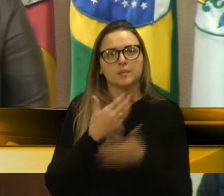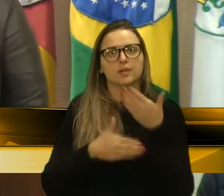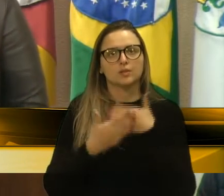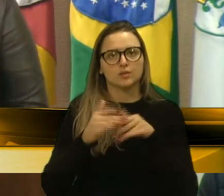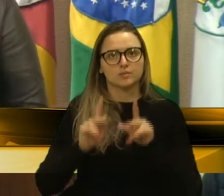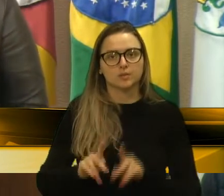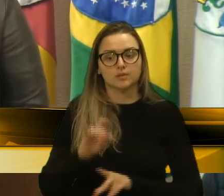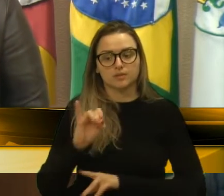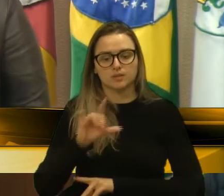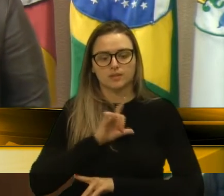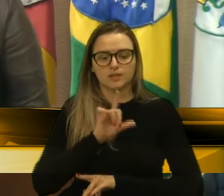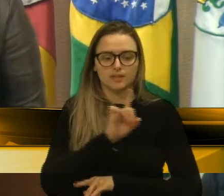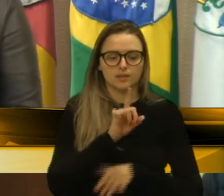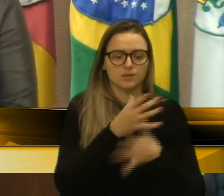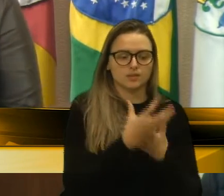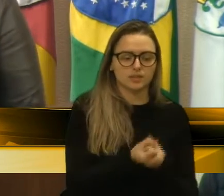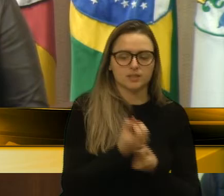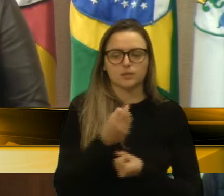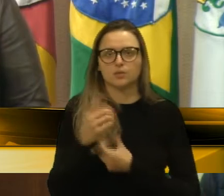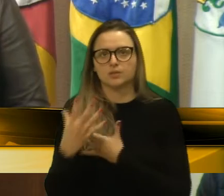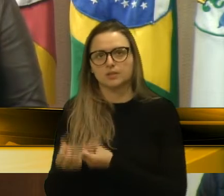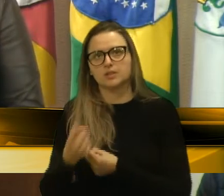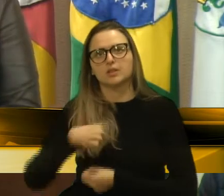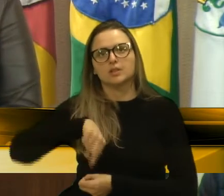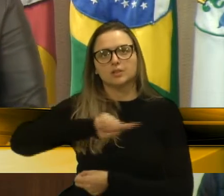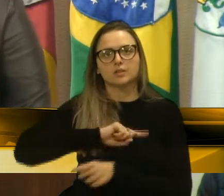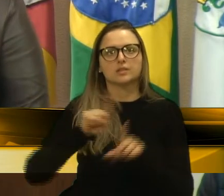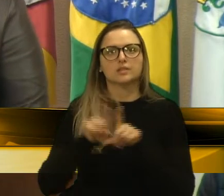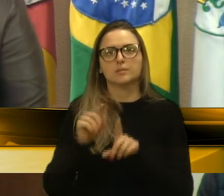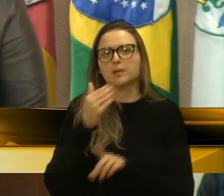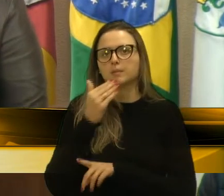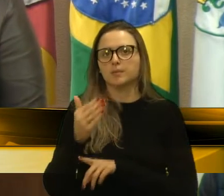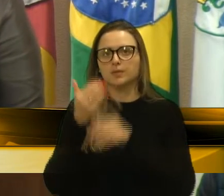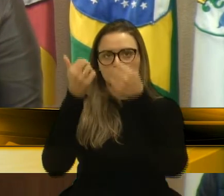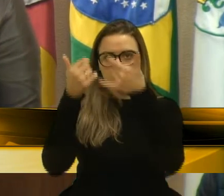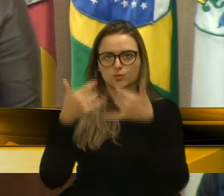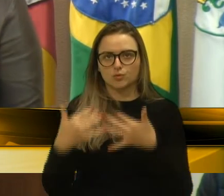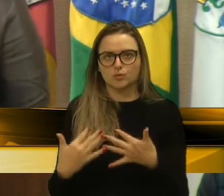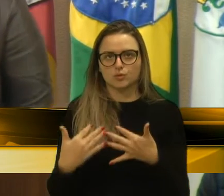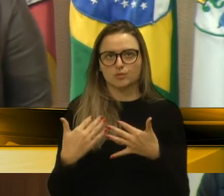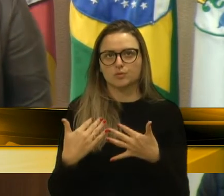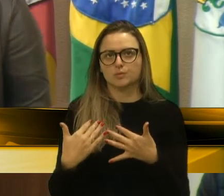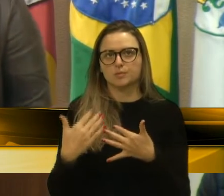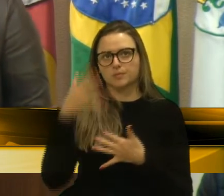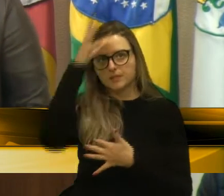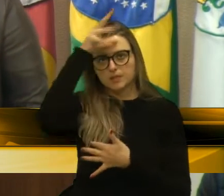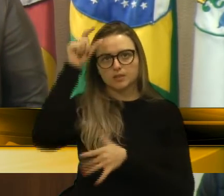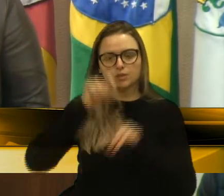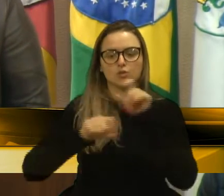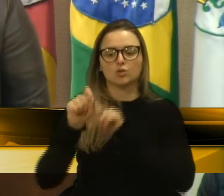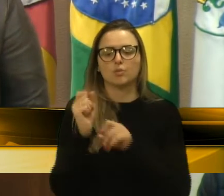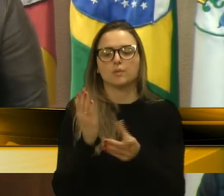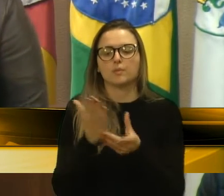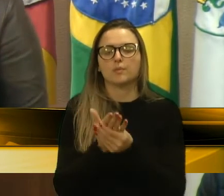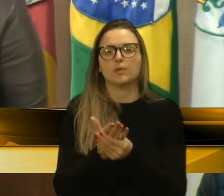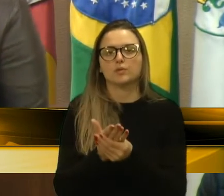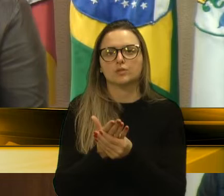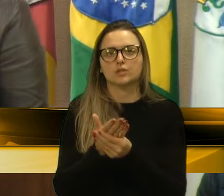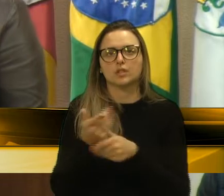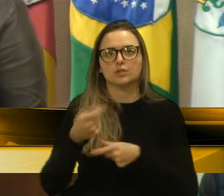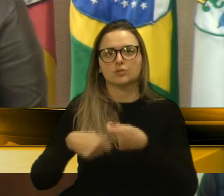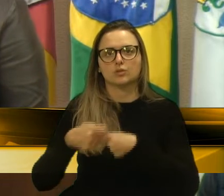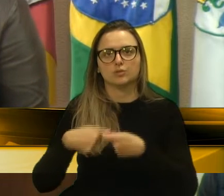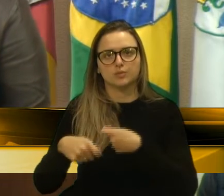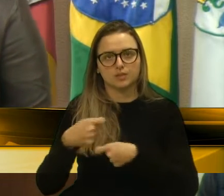ia ter essa recusa ou não. Estaremos encaminhando também um pedido de informação sobre os processos administrativos que